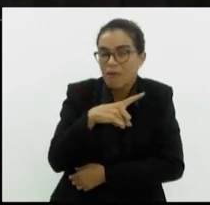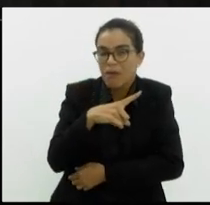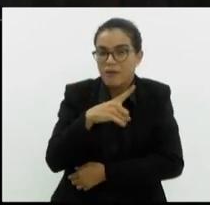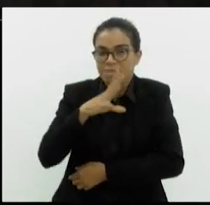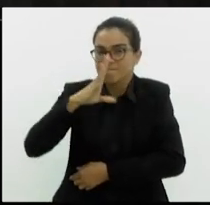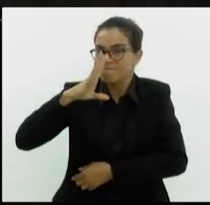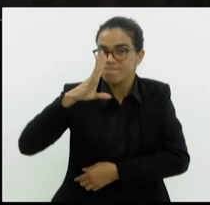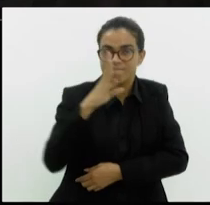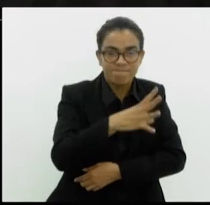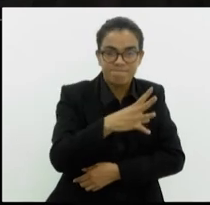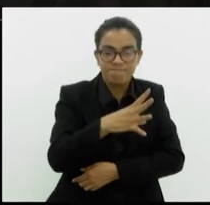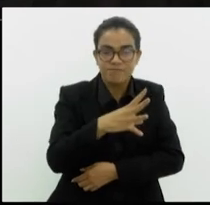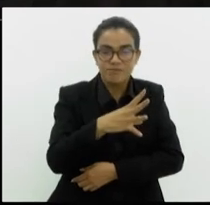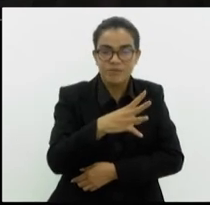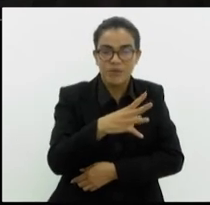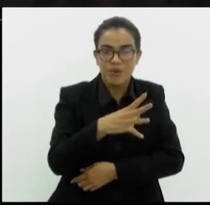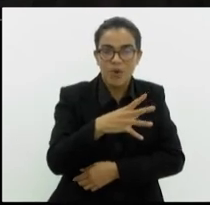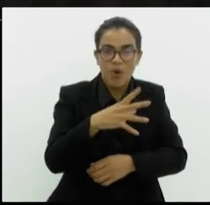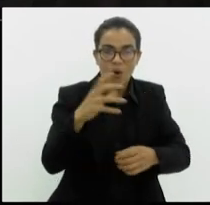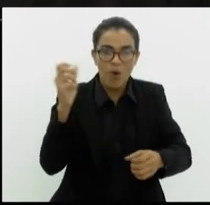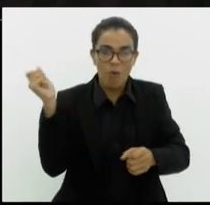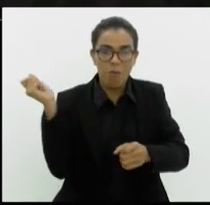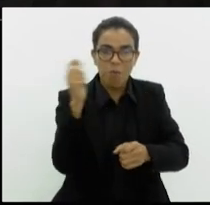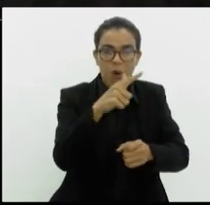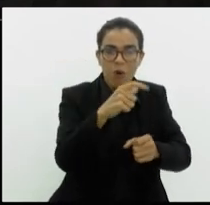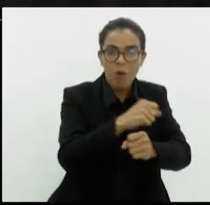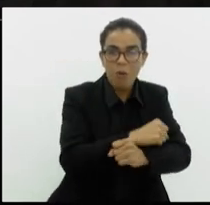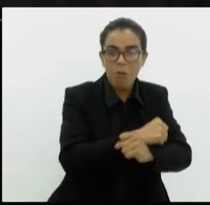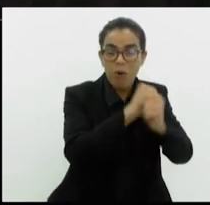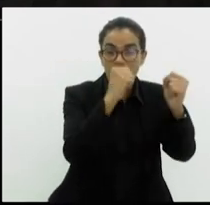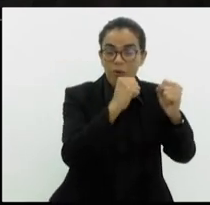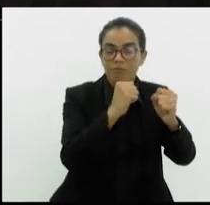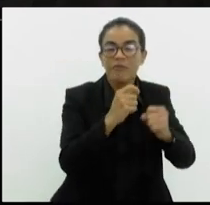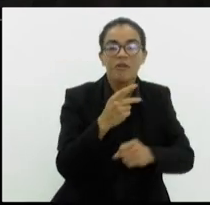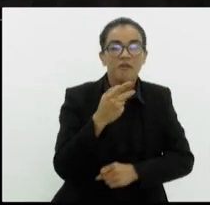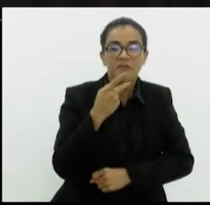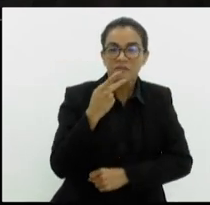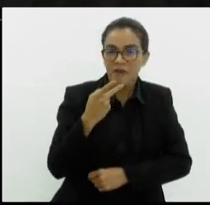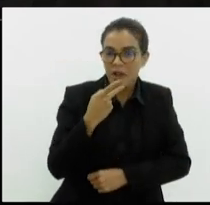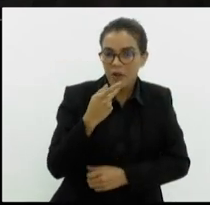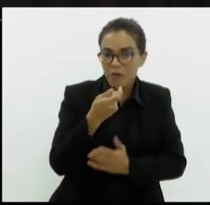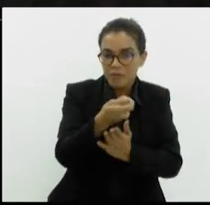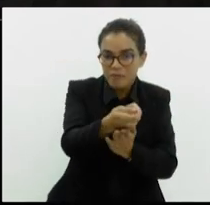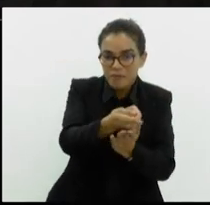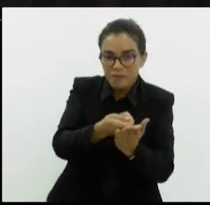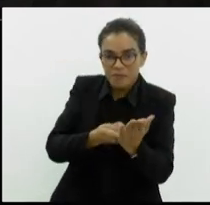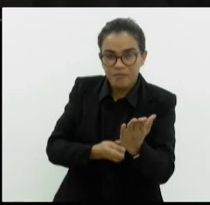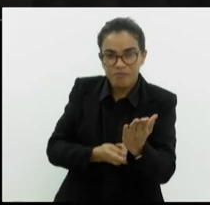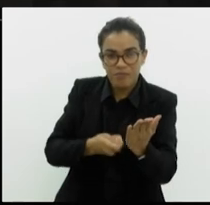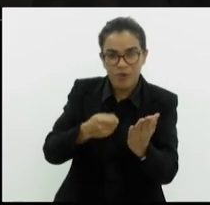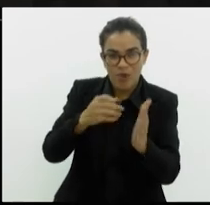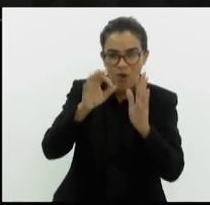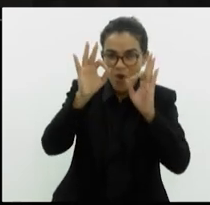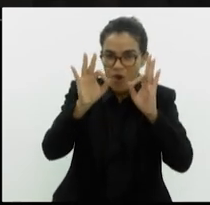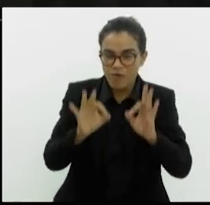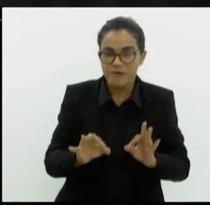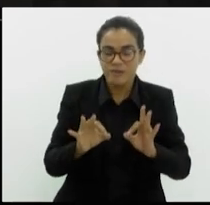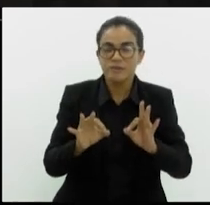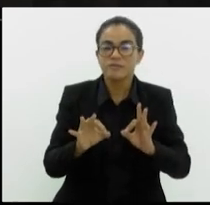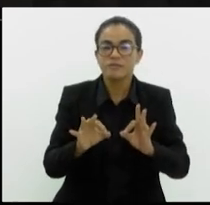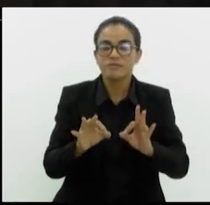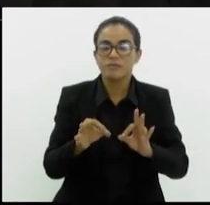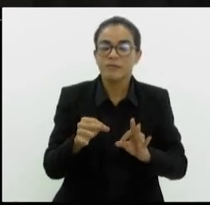condenar o ataque, eles disseram na nota oficial do Itamaraty